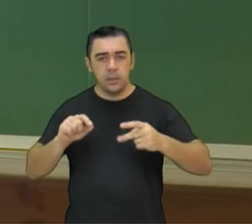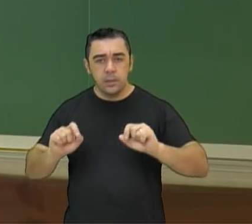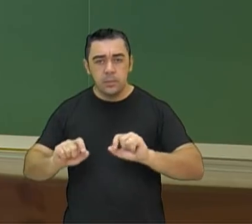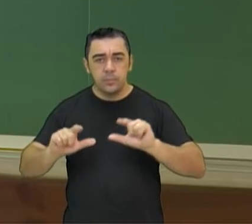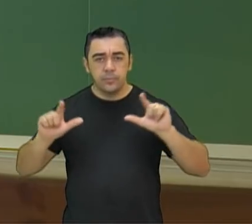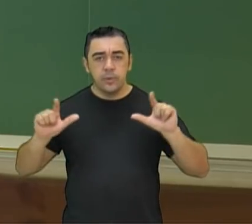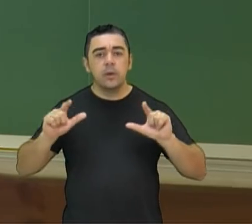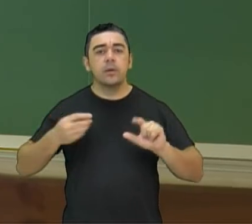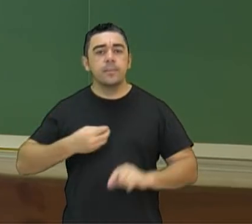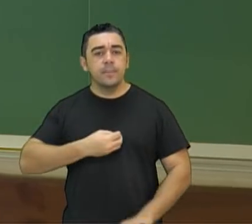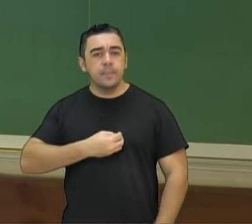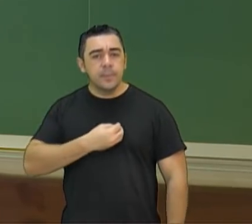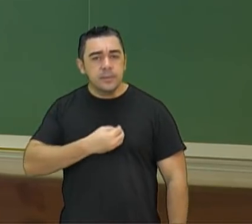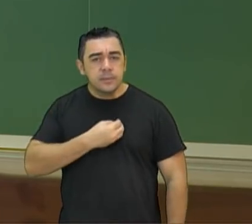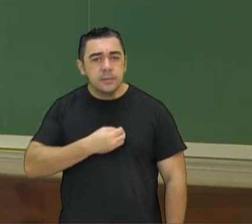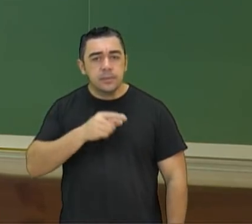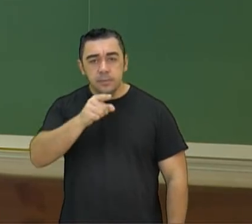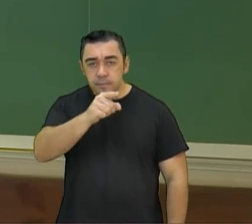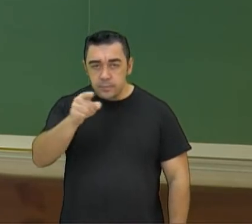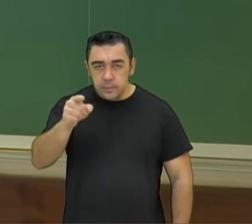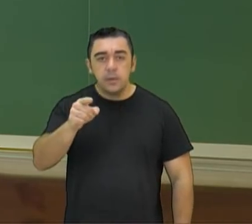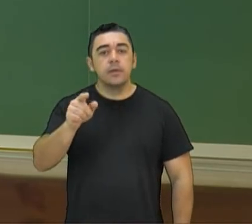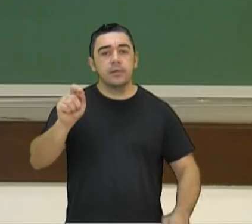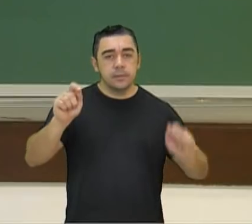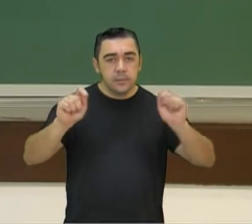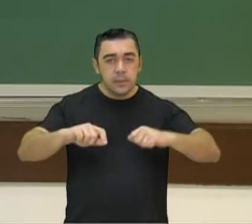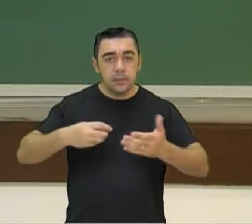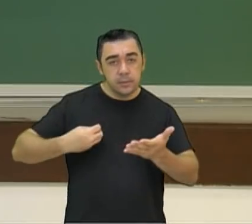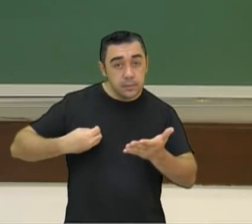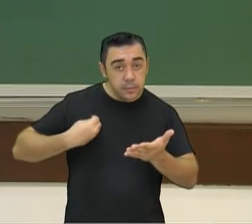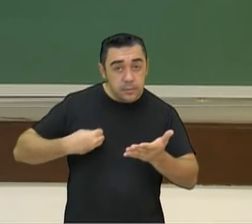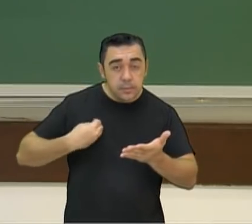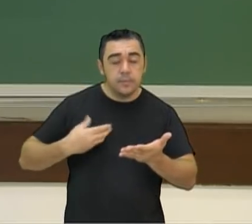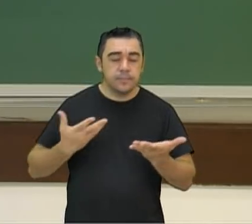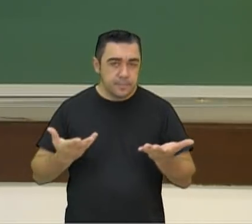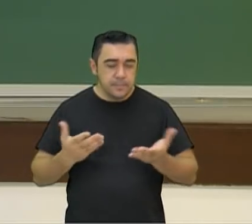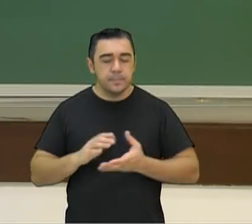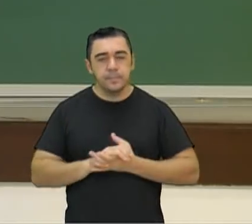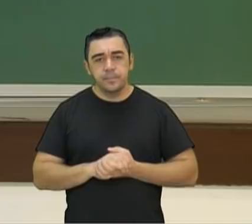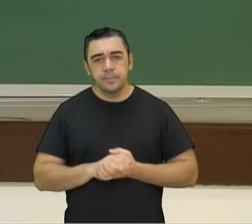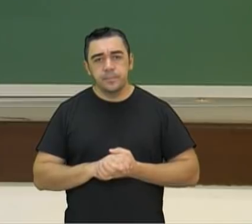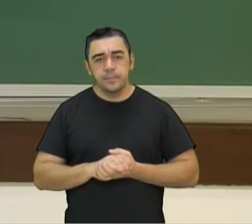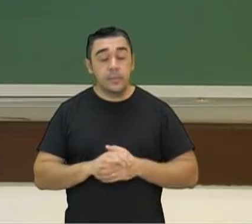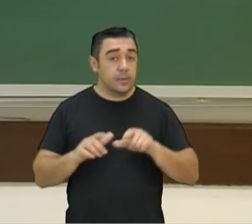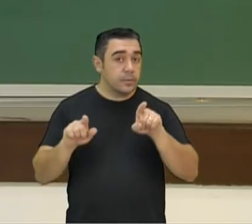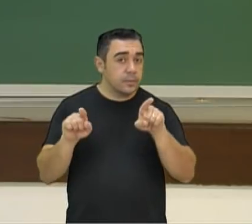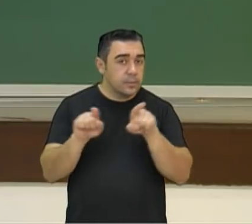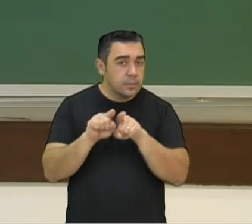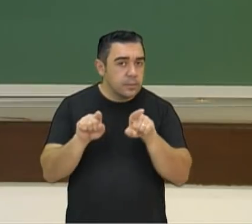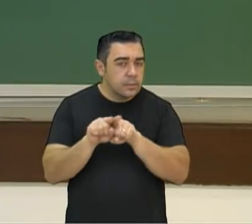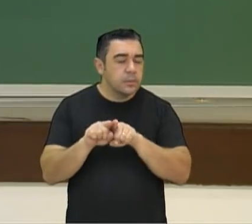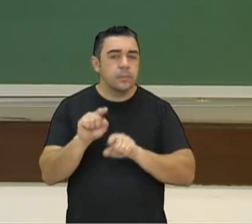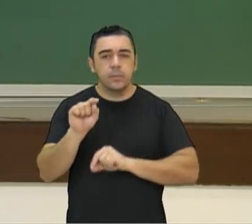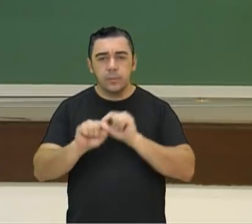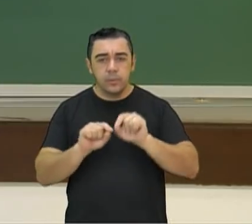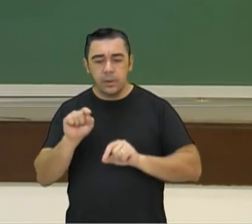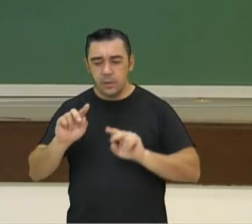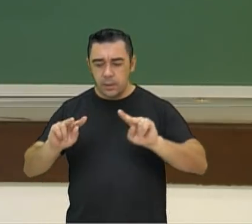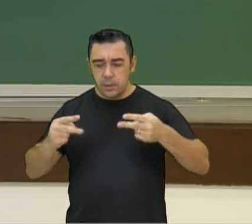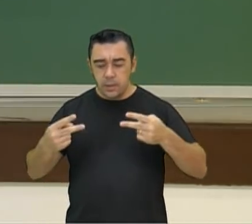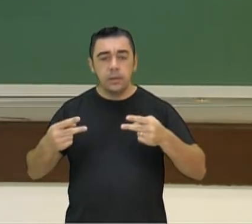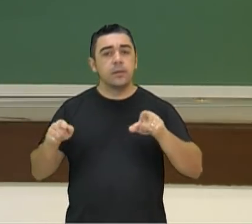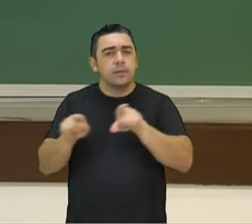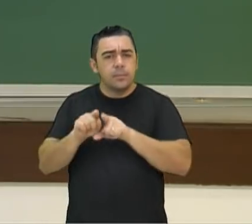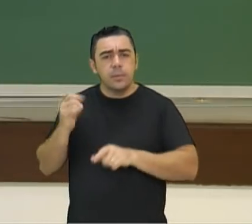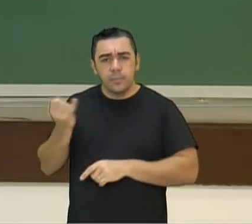de vocês, né? Ao fazer isso, vocês garantem que vão receber a presença nessa aula, certo? E também, tão importante quanto validar a presença